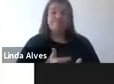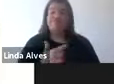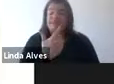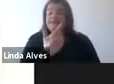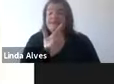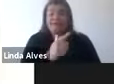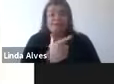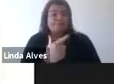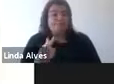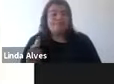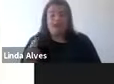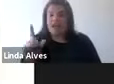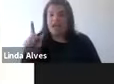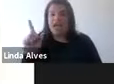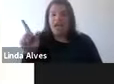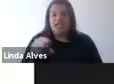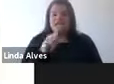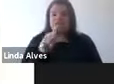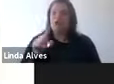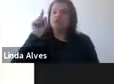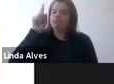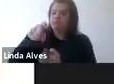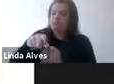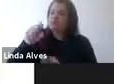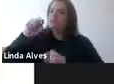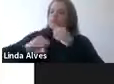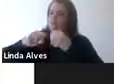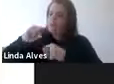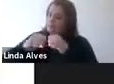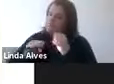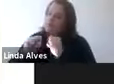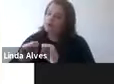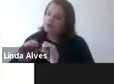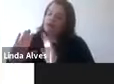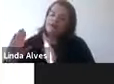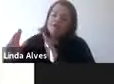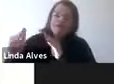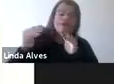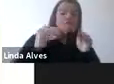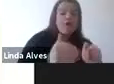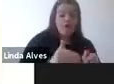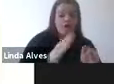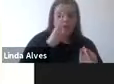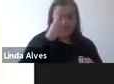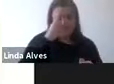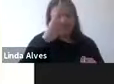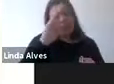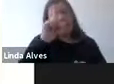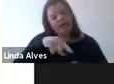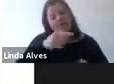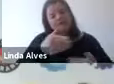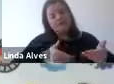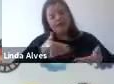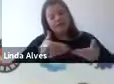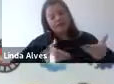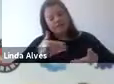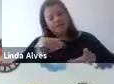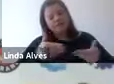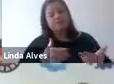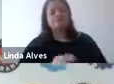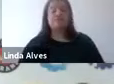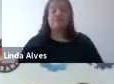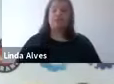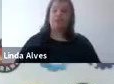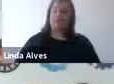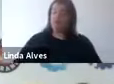existe a exclusão do ramo industrial, mas que ele não é o foco principal, não é. Obrigatoriamente não é. E que